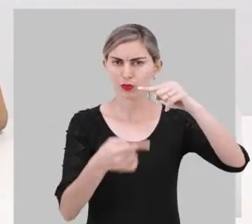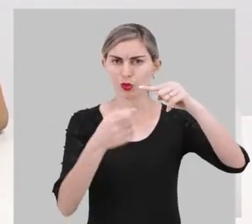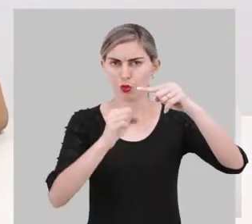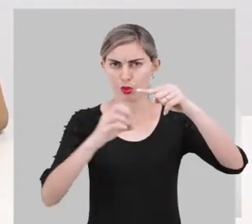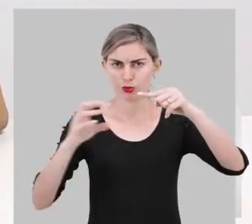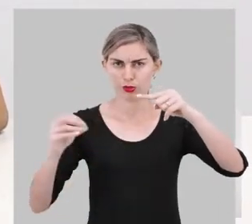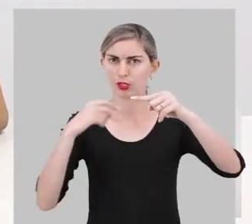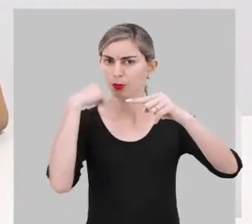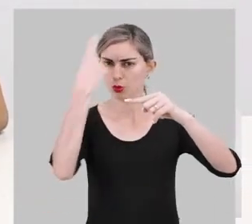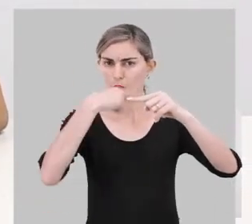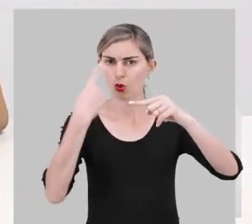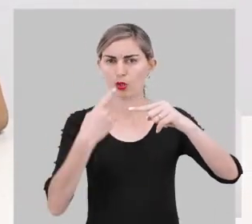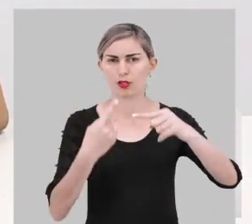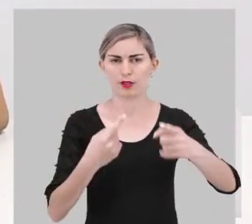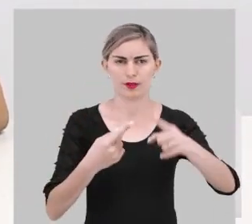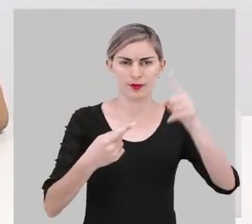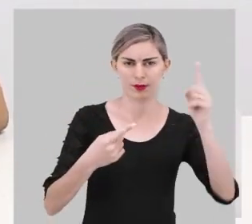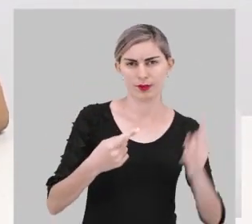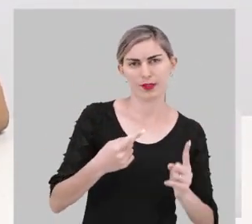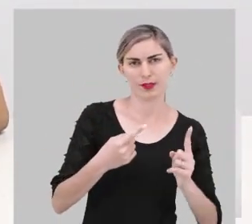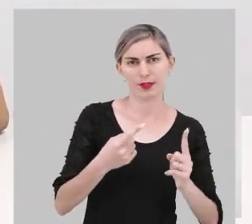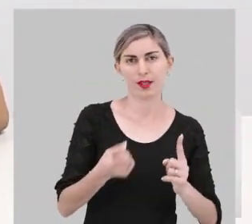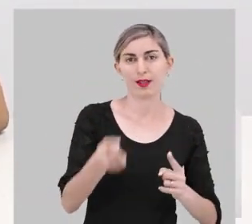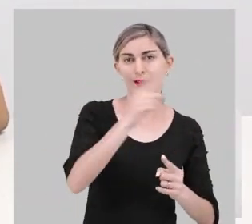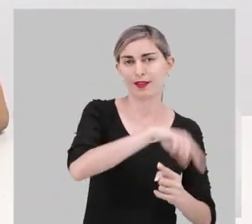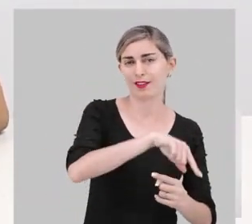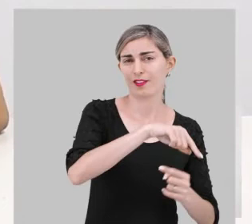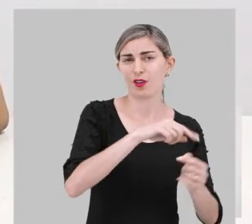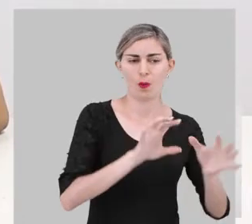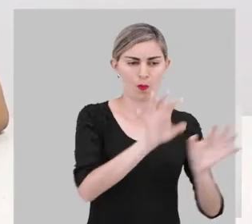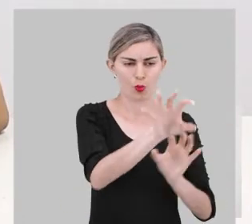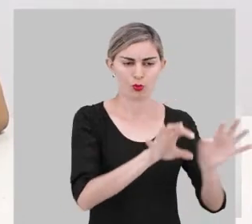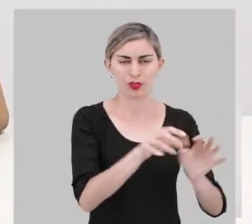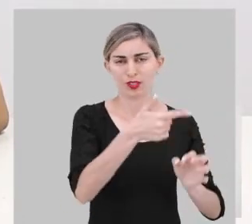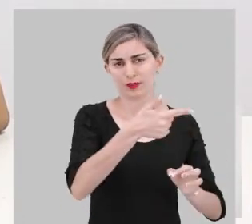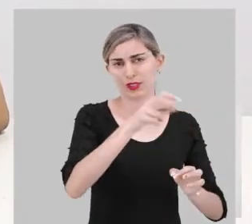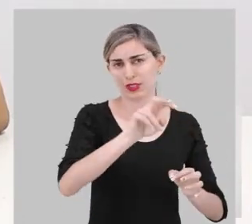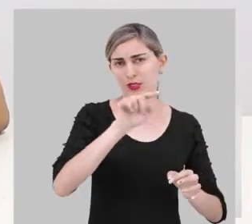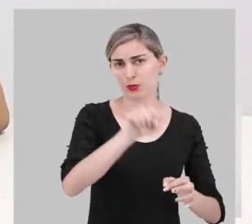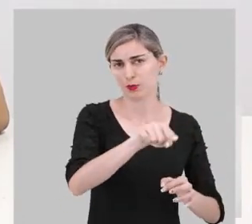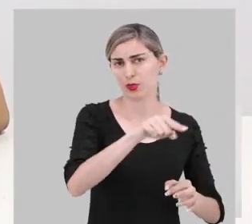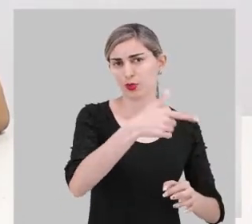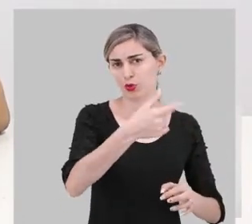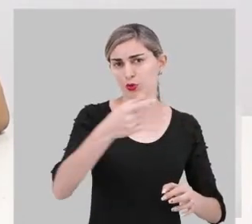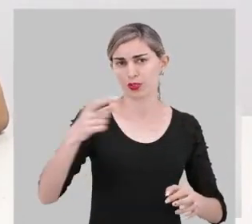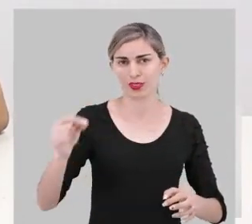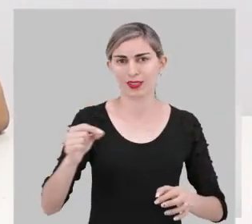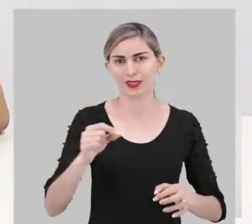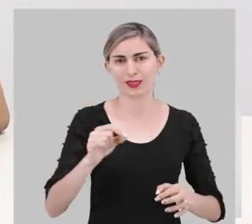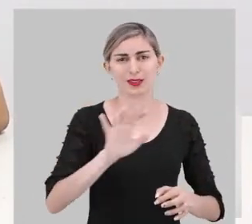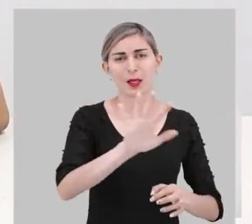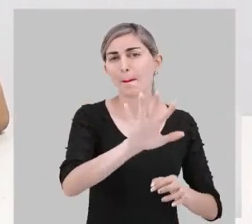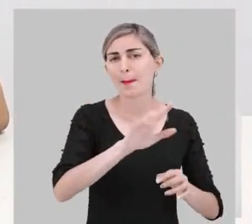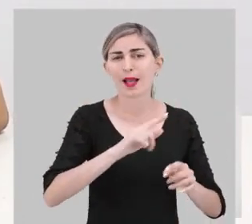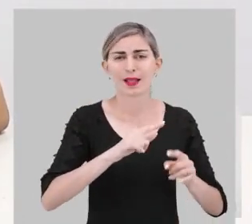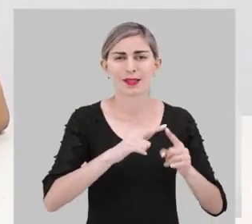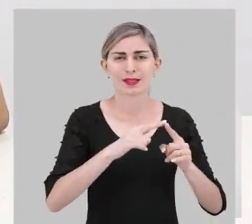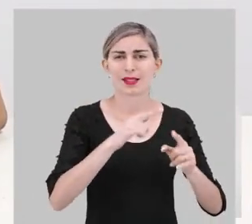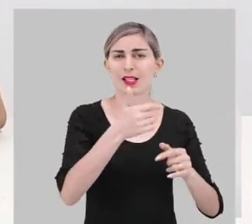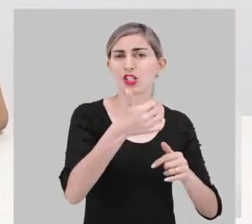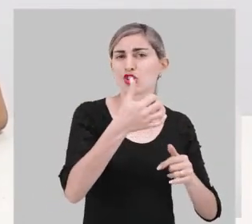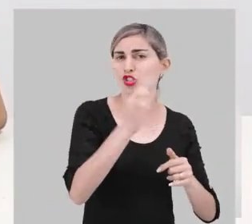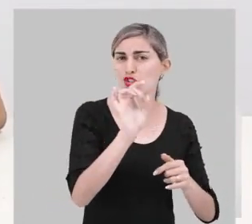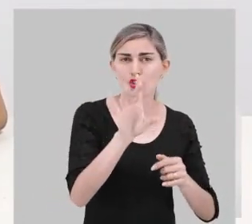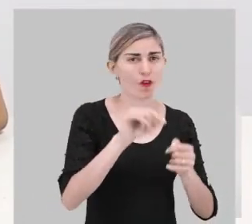por hora, o que seria equivalente para que a etapa seguinte montasse 25.200 latas. Só que essa etapa não monta essa quantidade, ela monta